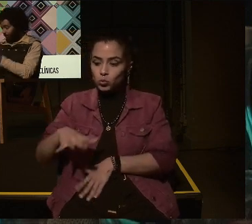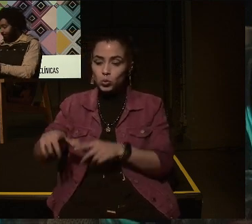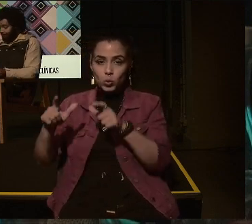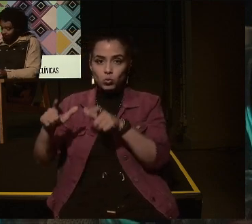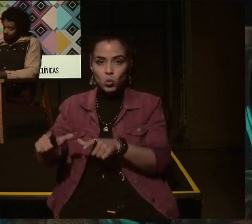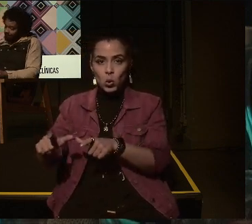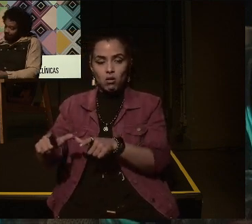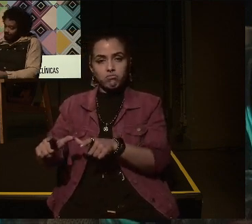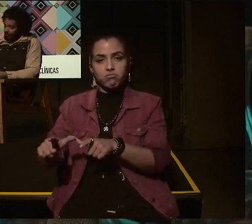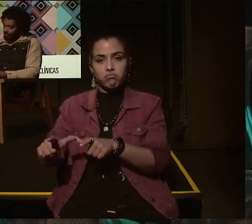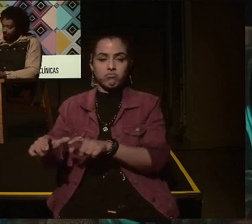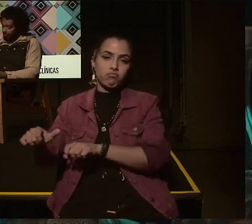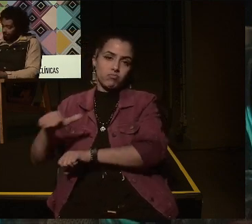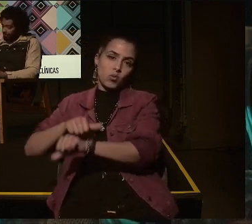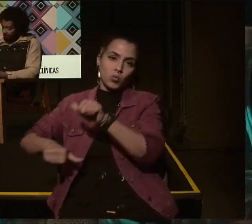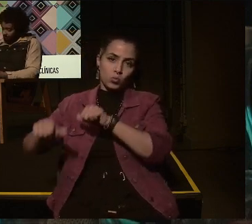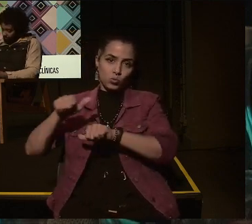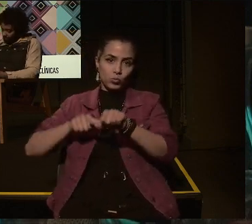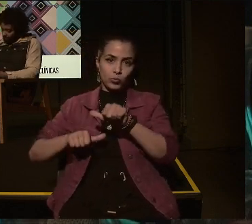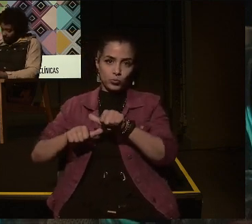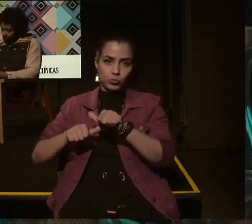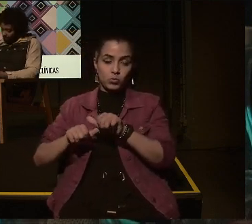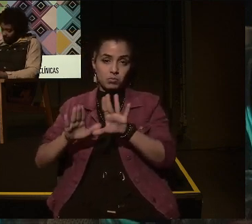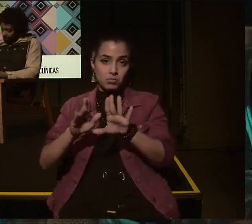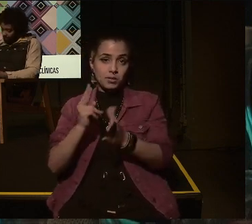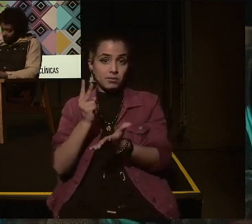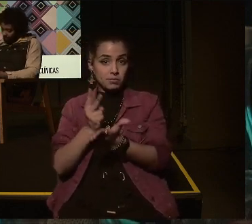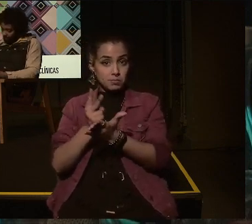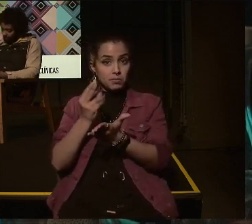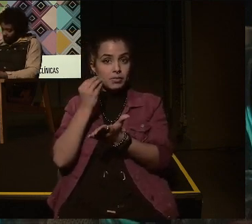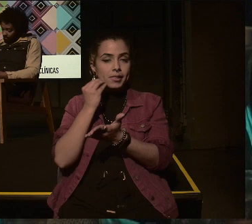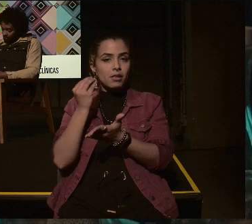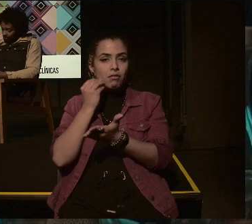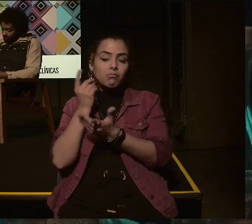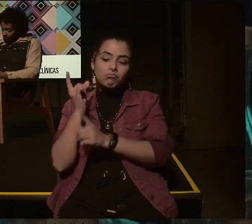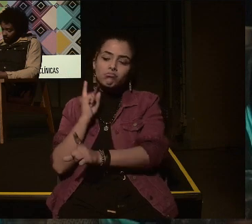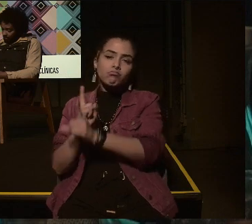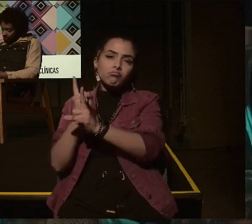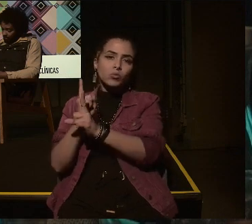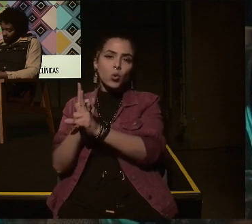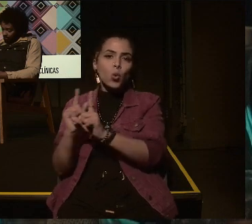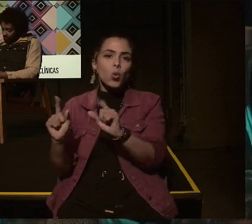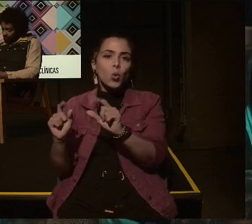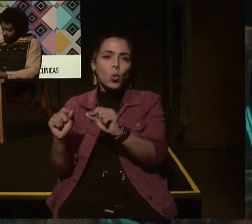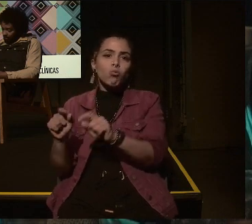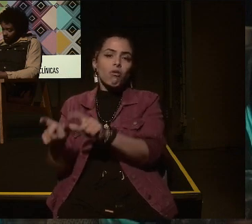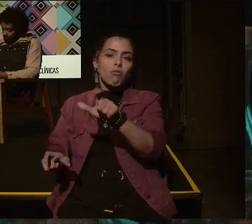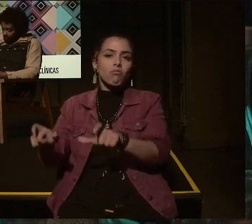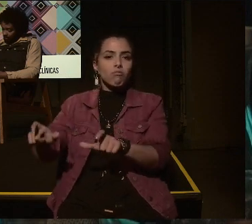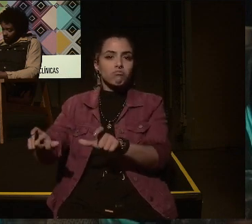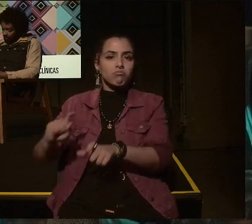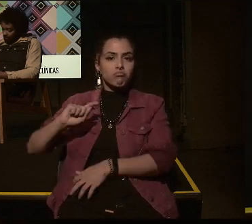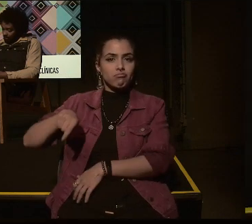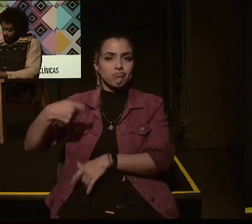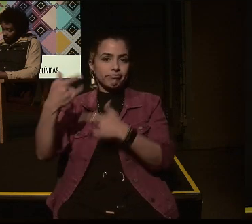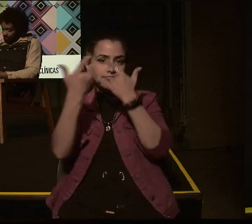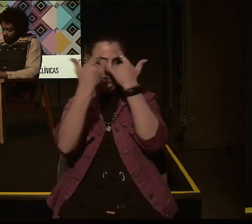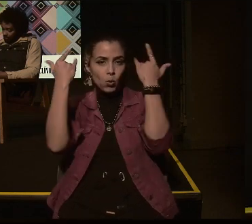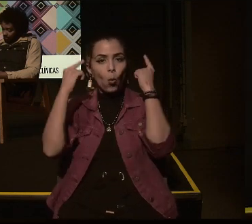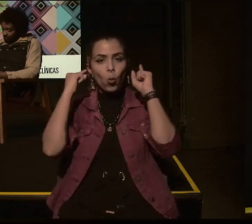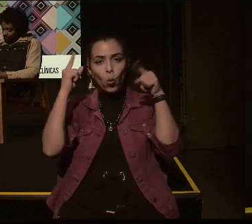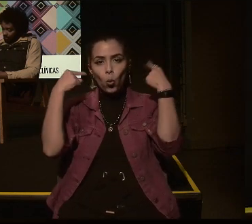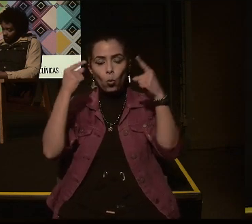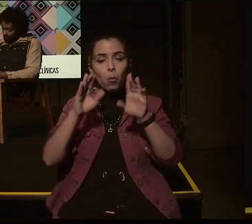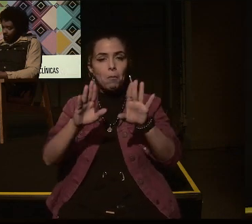E ela sempre visou identificar no território o que estava manicomializado, que não